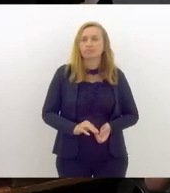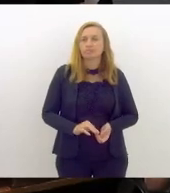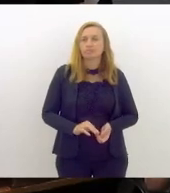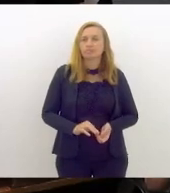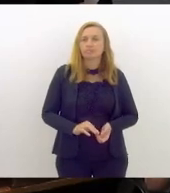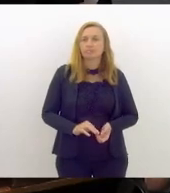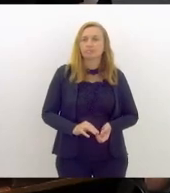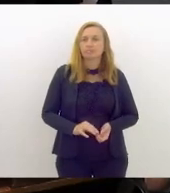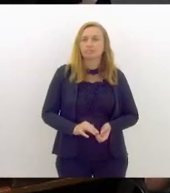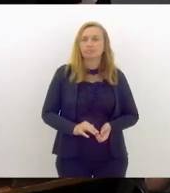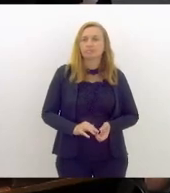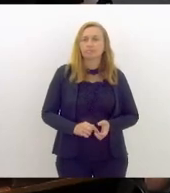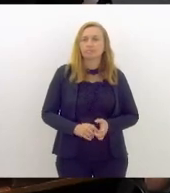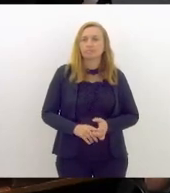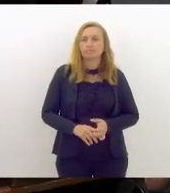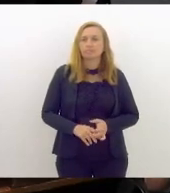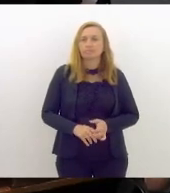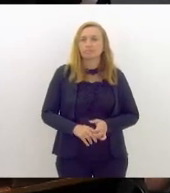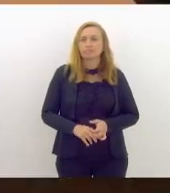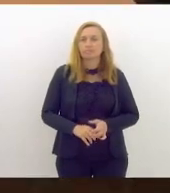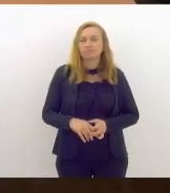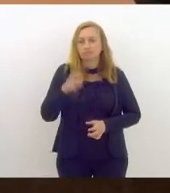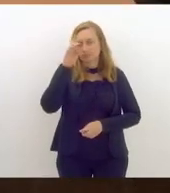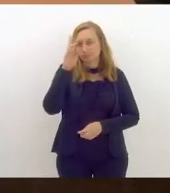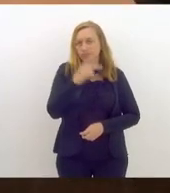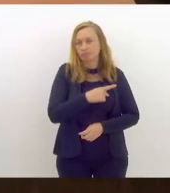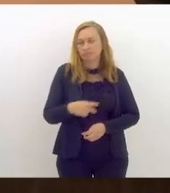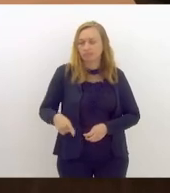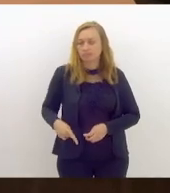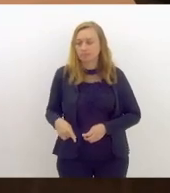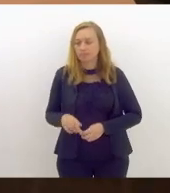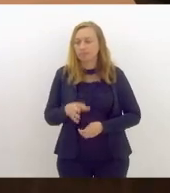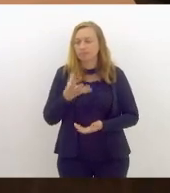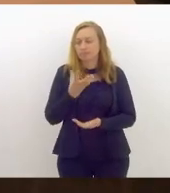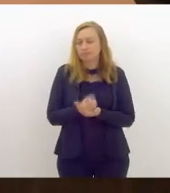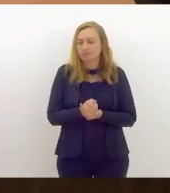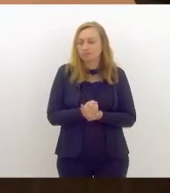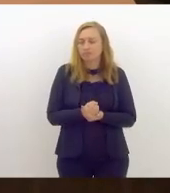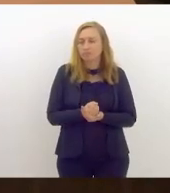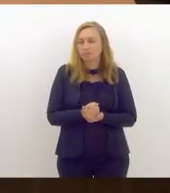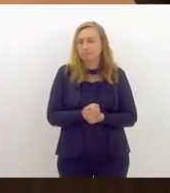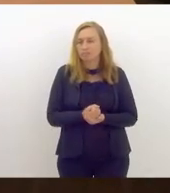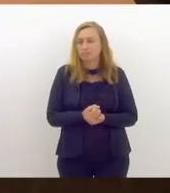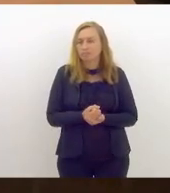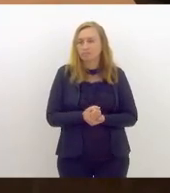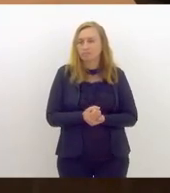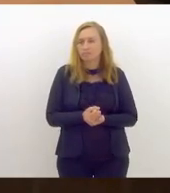Deputado André Correia. Senhor presidente, só fazendo o registro, né,